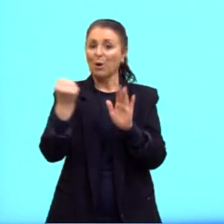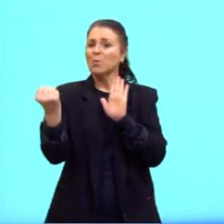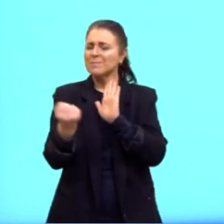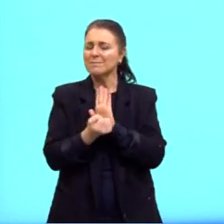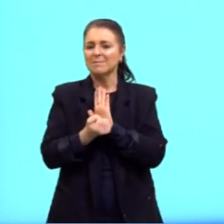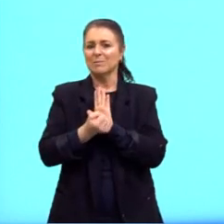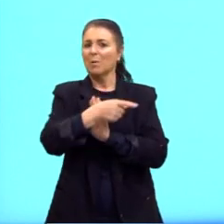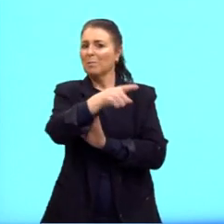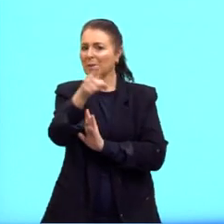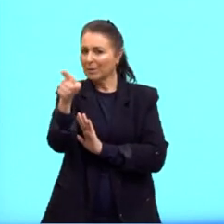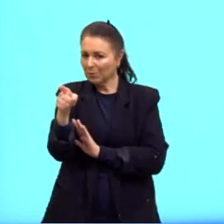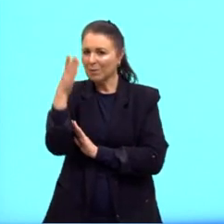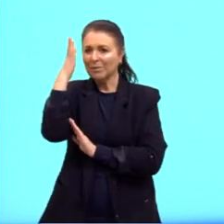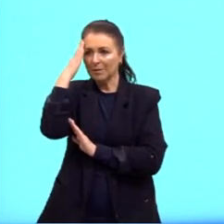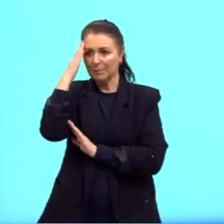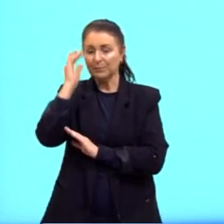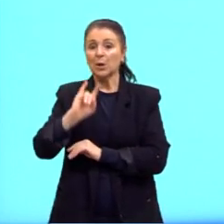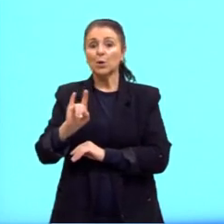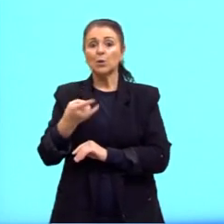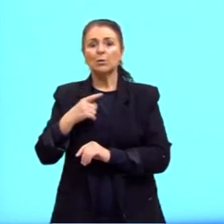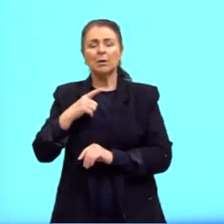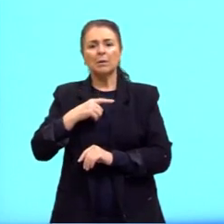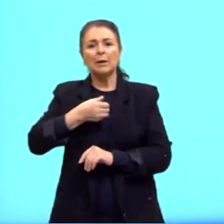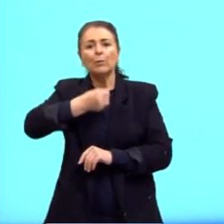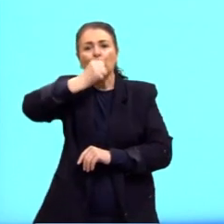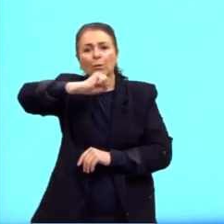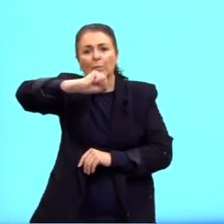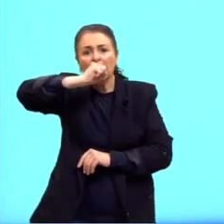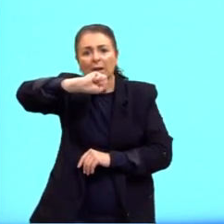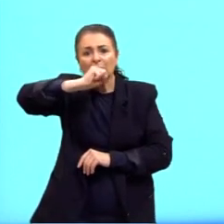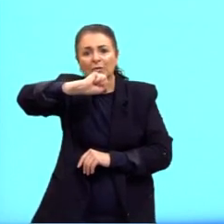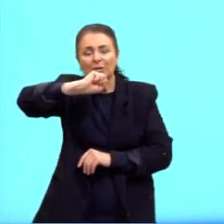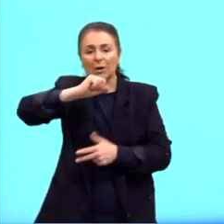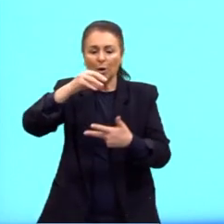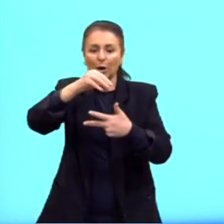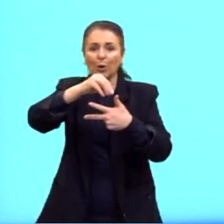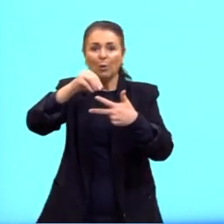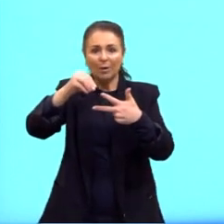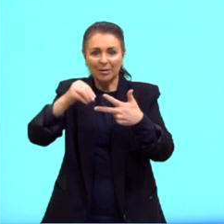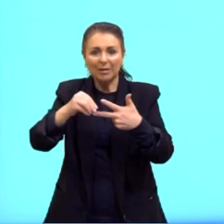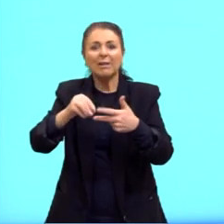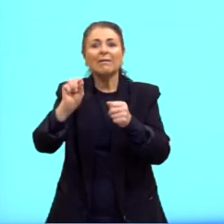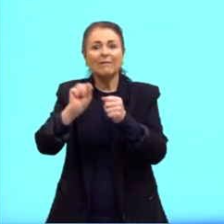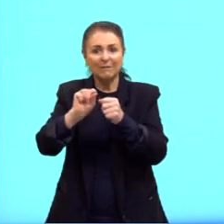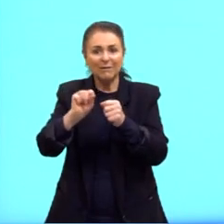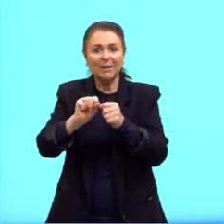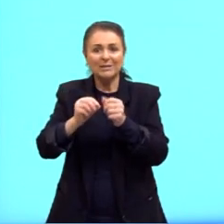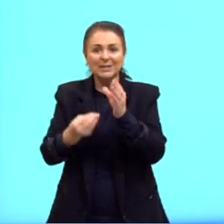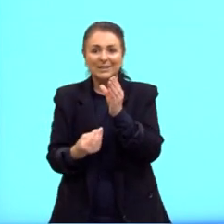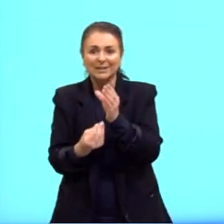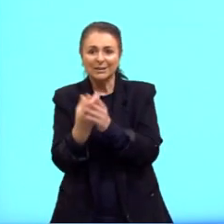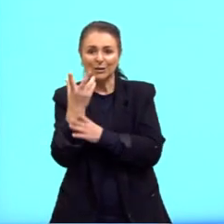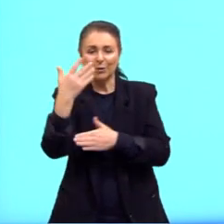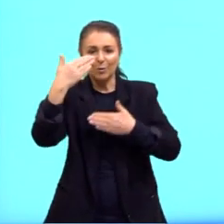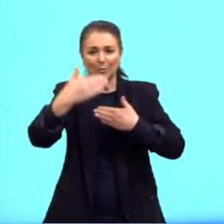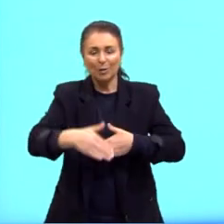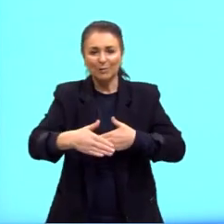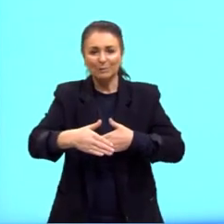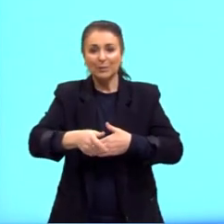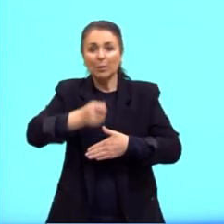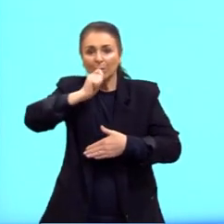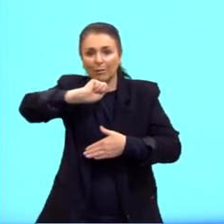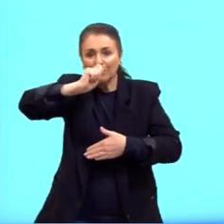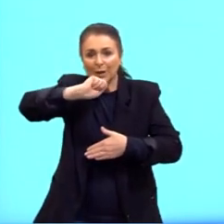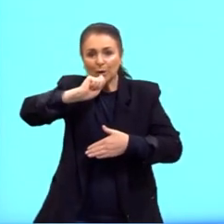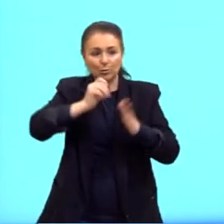Tá e por último a gente tem aqui um sorvete né que o Enem se superou na criatividade e colocou um sorvete então de circuito elétrico